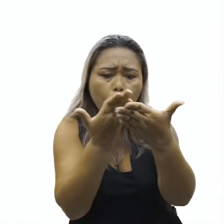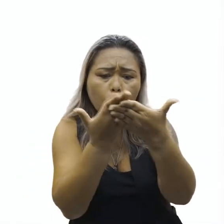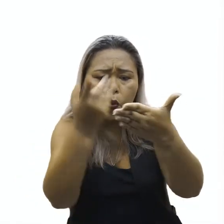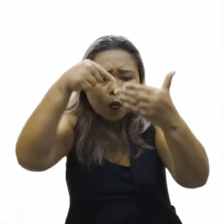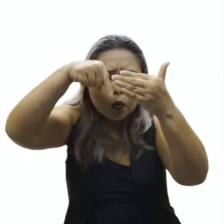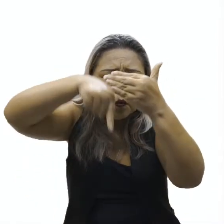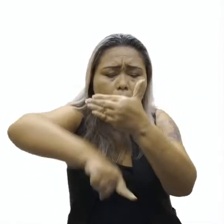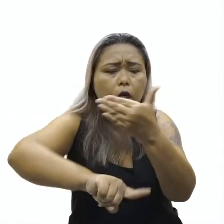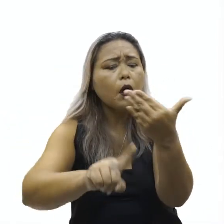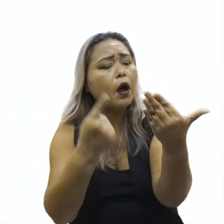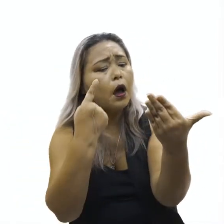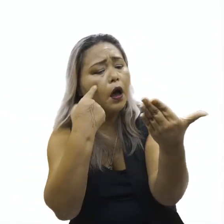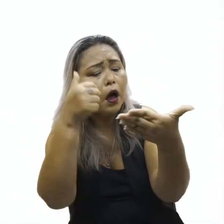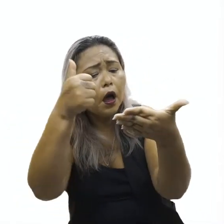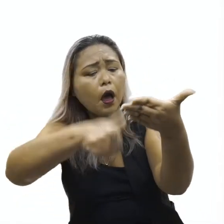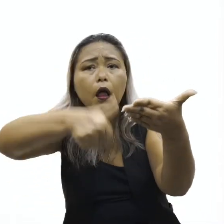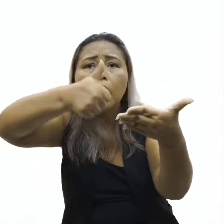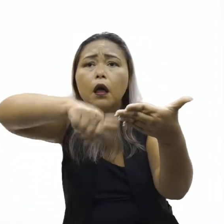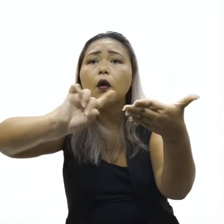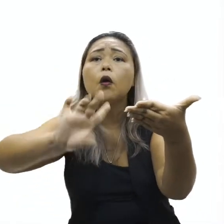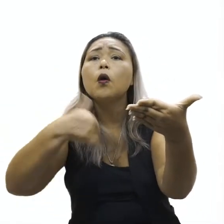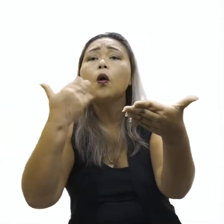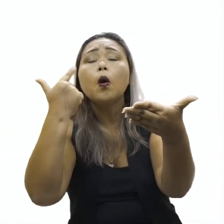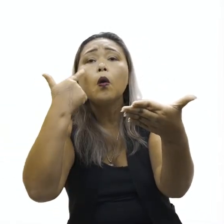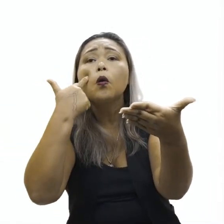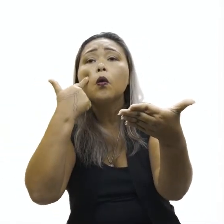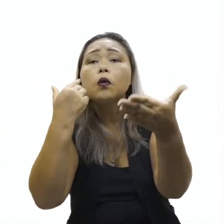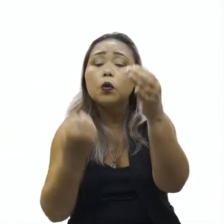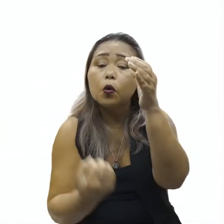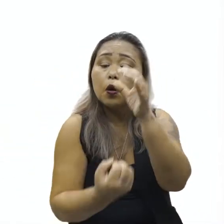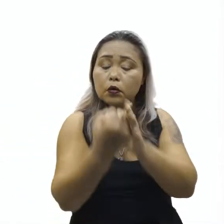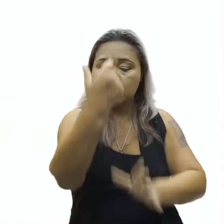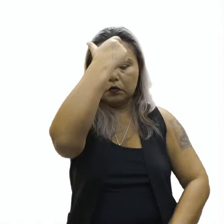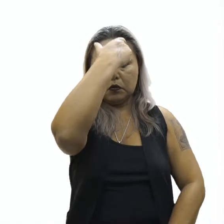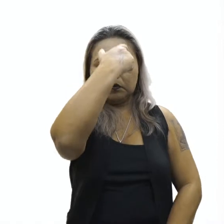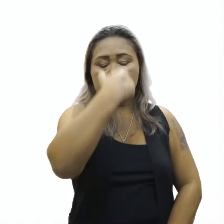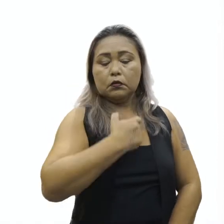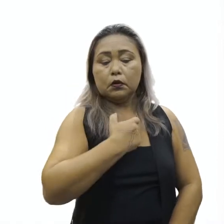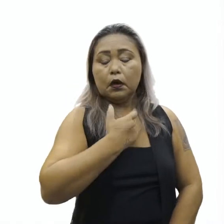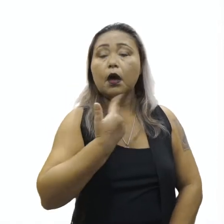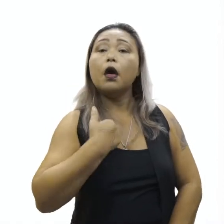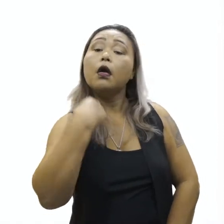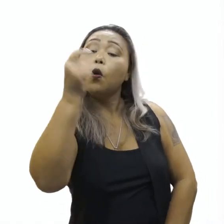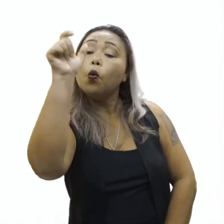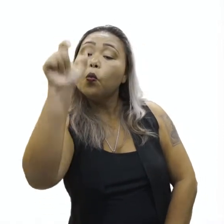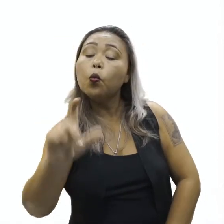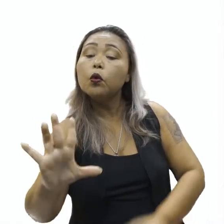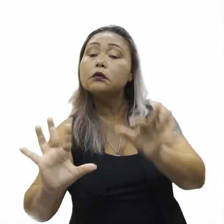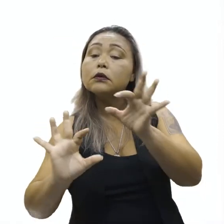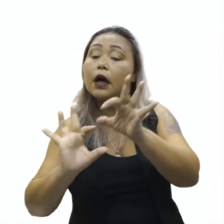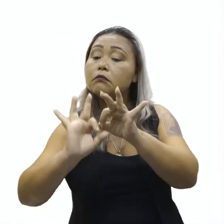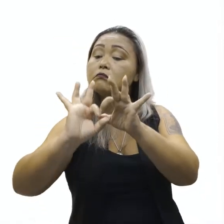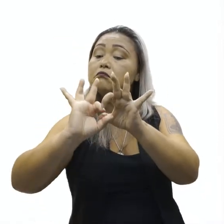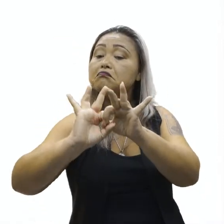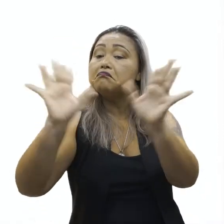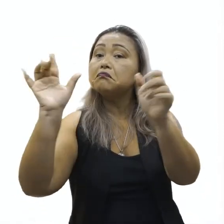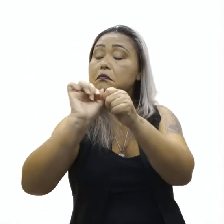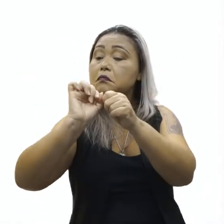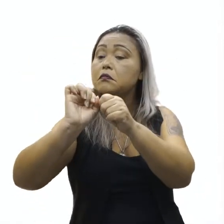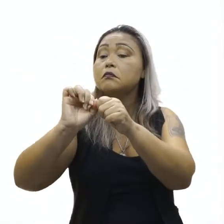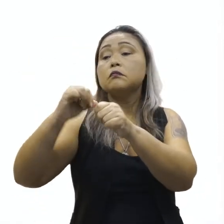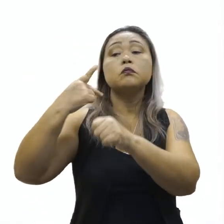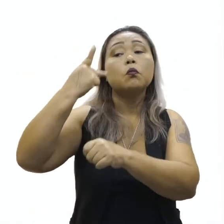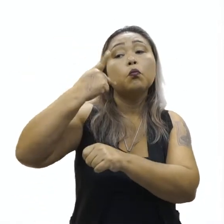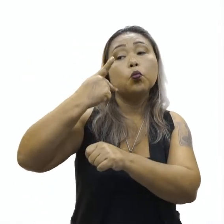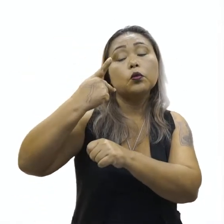né? Principalmente com a origem do individualismo e do liberalismo político, certo? Então essa